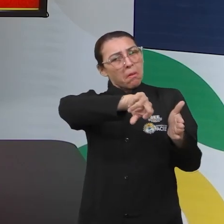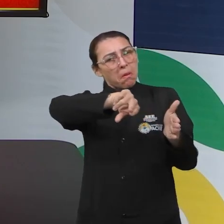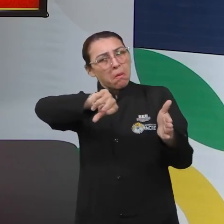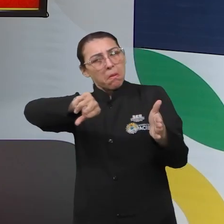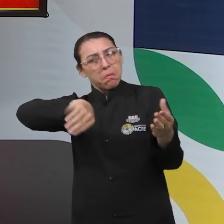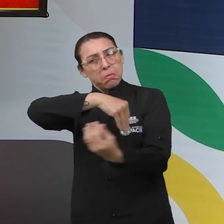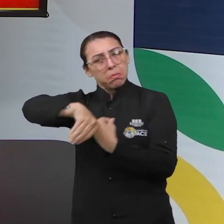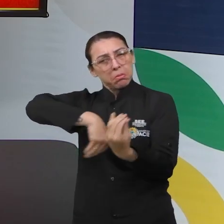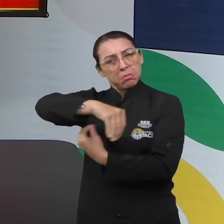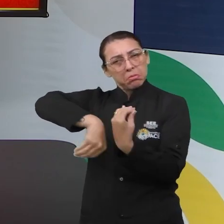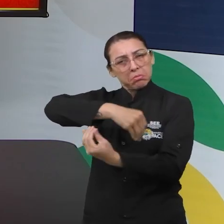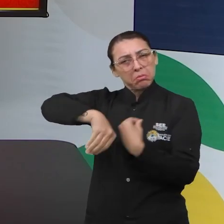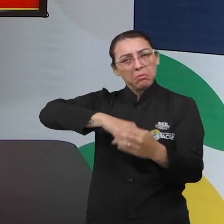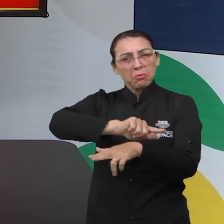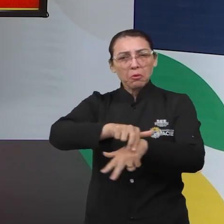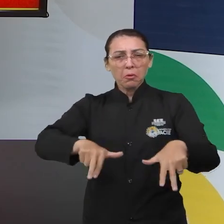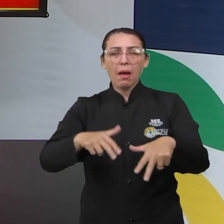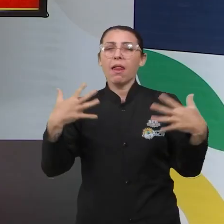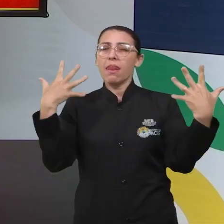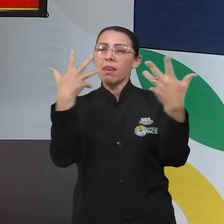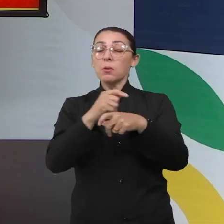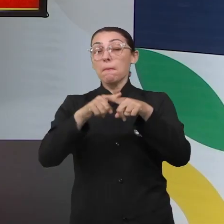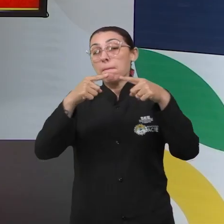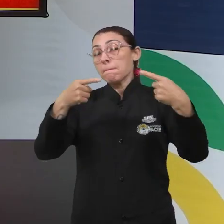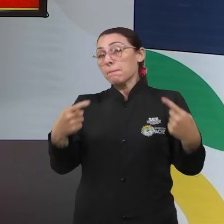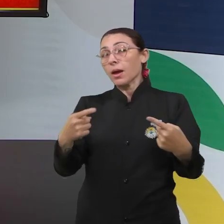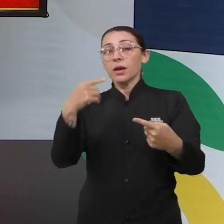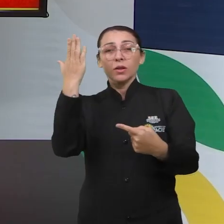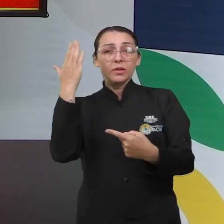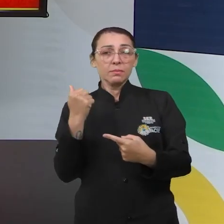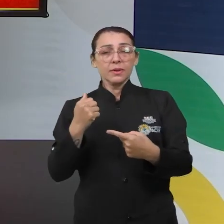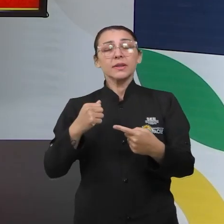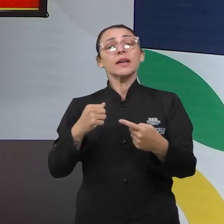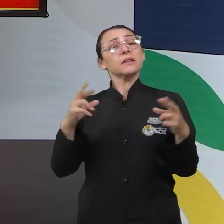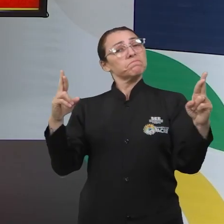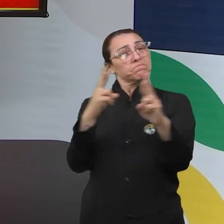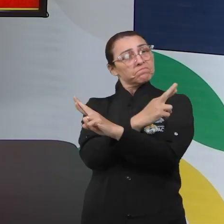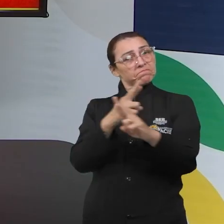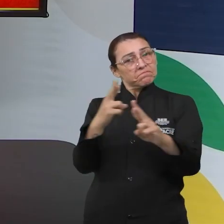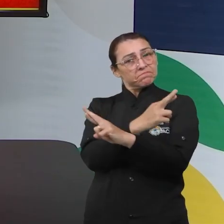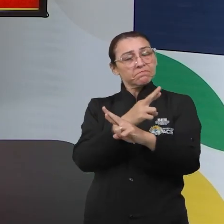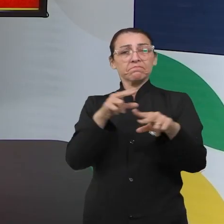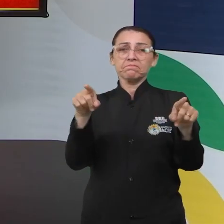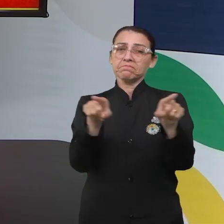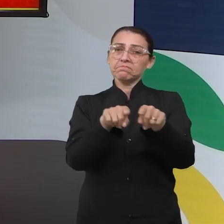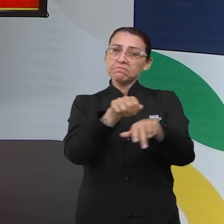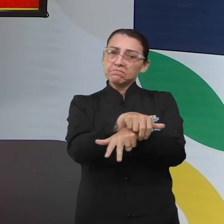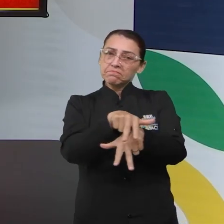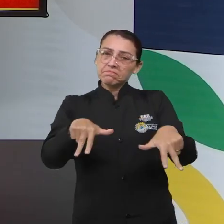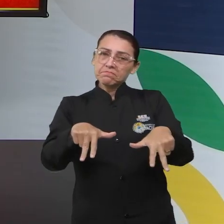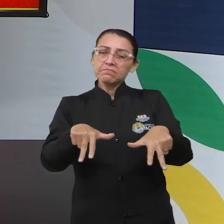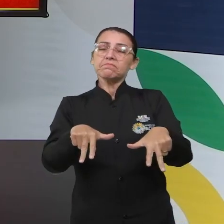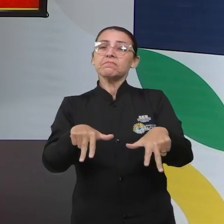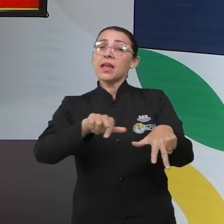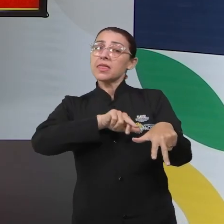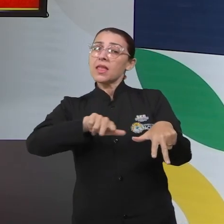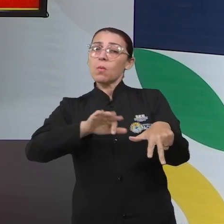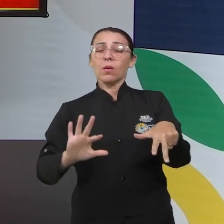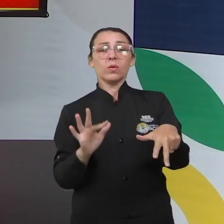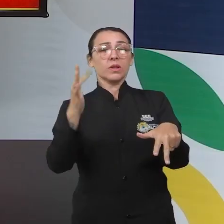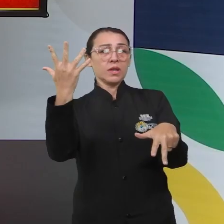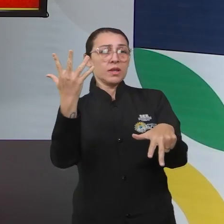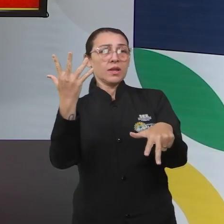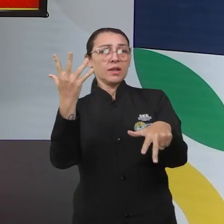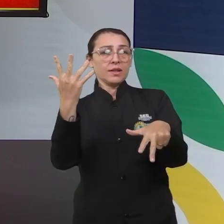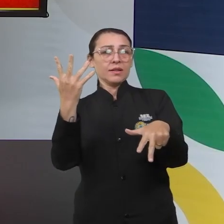de miscigenação, muito lindo. Porém, a gente sabe que essas relações étnicos raciais, elas não aconteceram